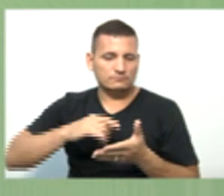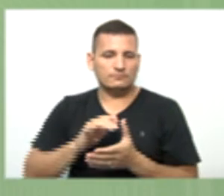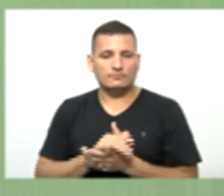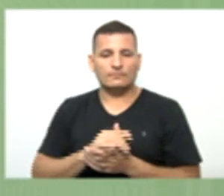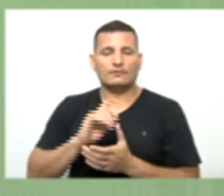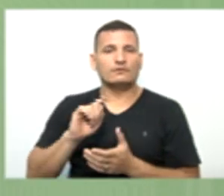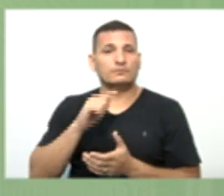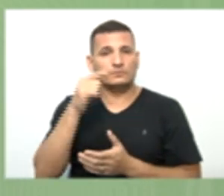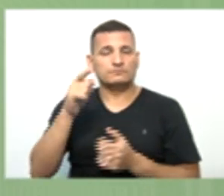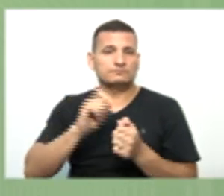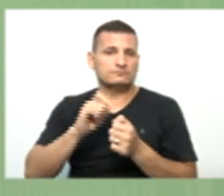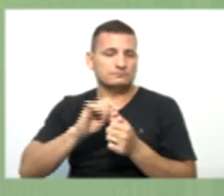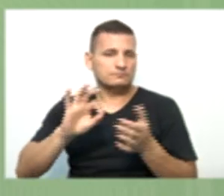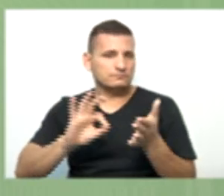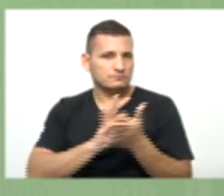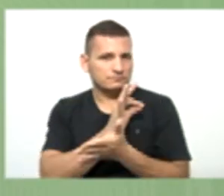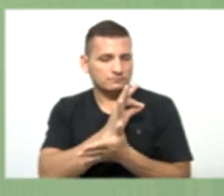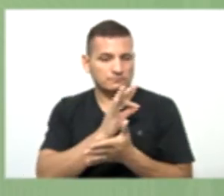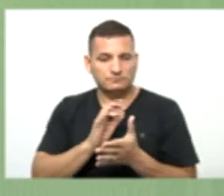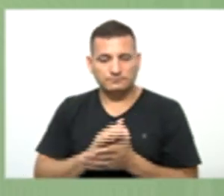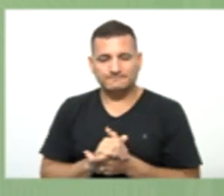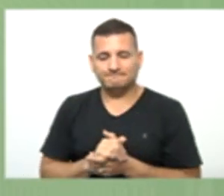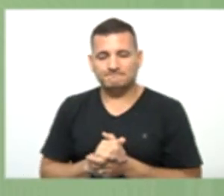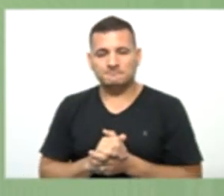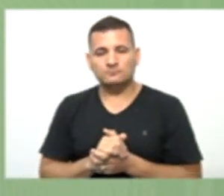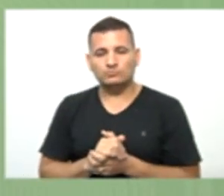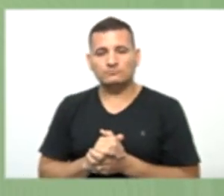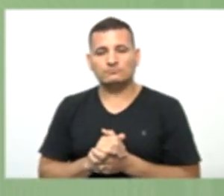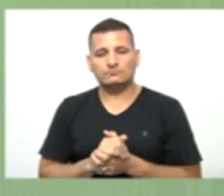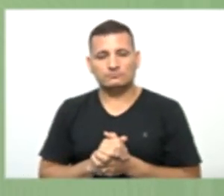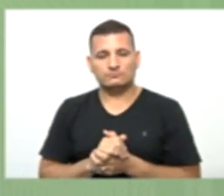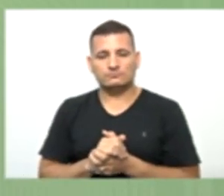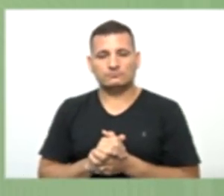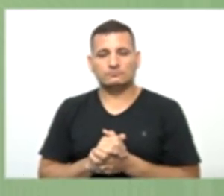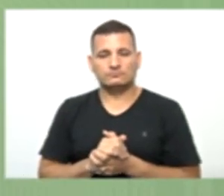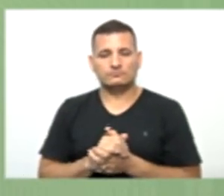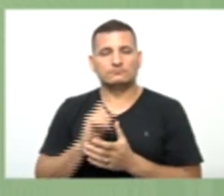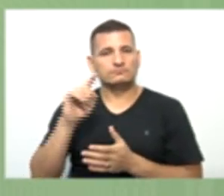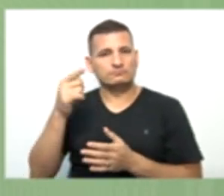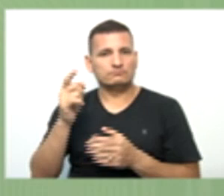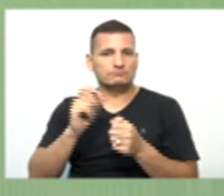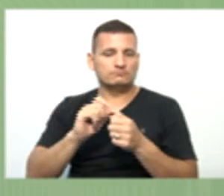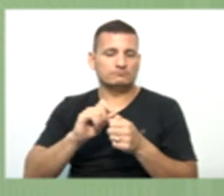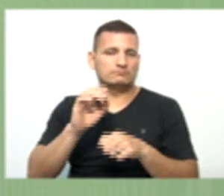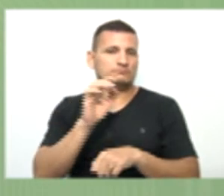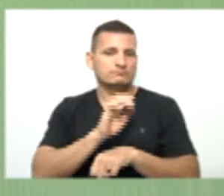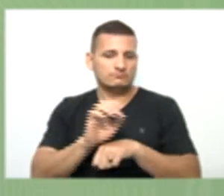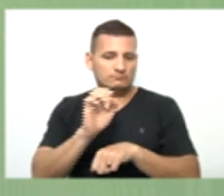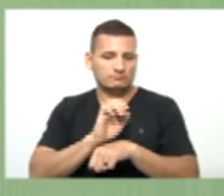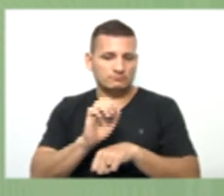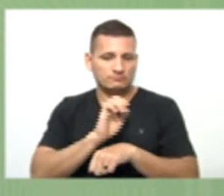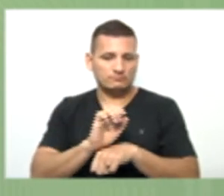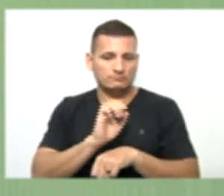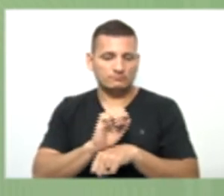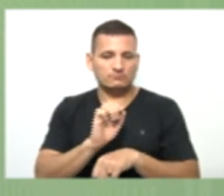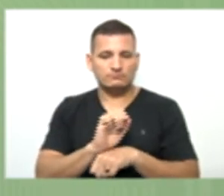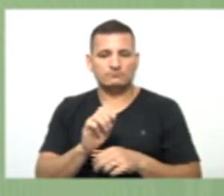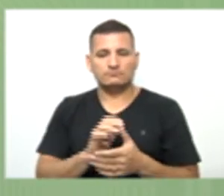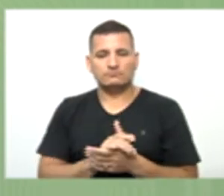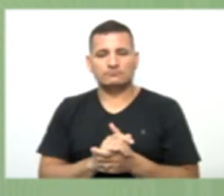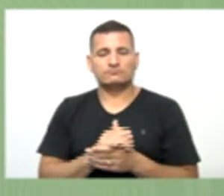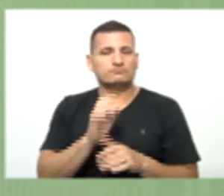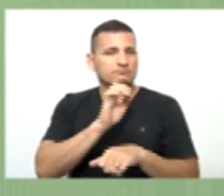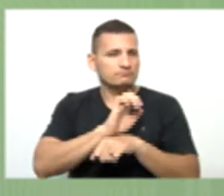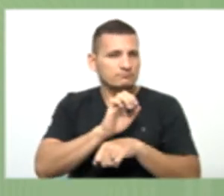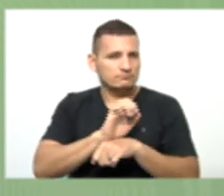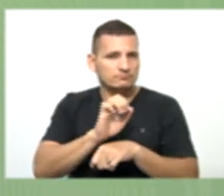fazer a matrícula, né? Aí vem para a realização do estágio. E depois que você faz todo o